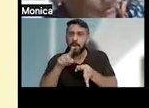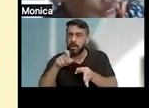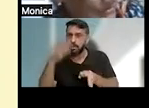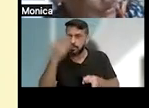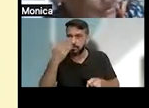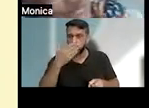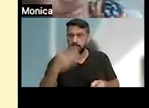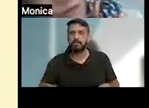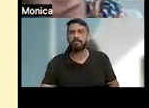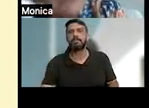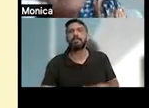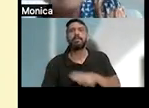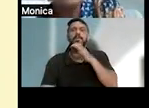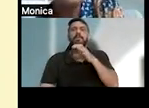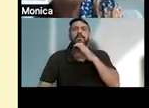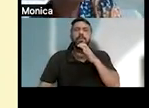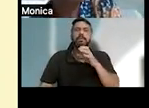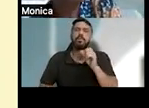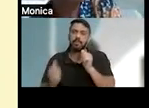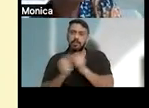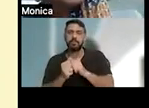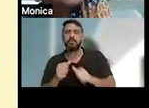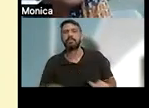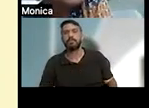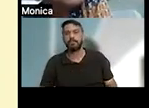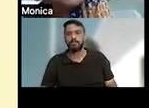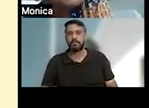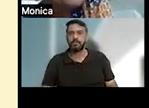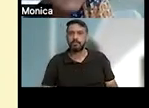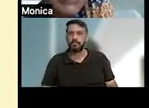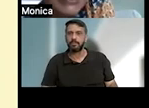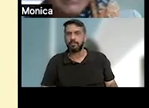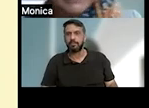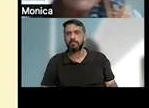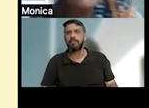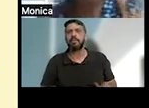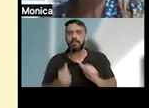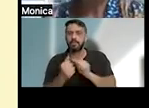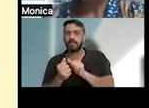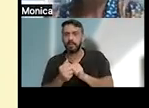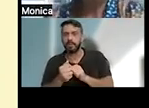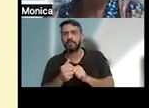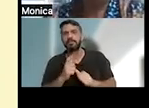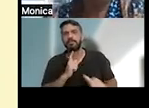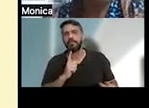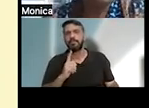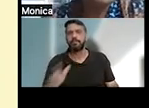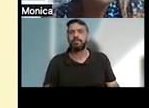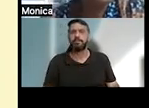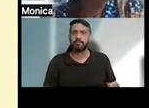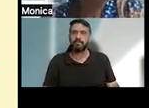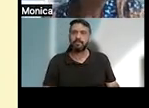com animalzinhos aqui como é microscópico, a gente não se sente tão perto dele, né? Mas